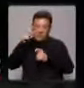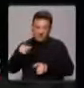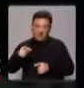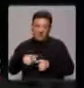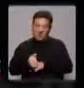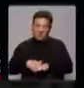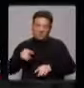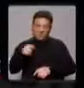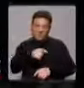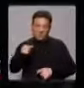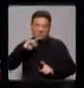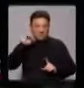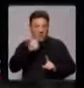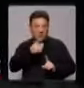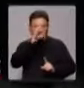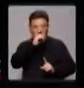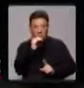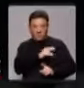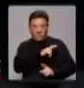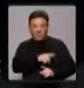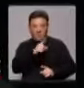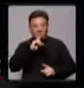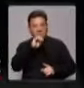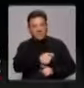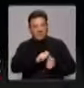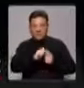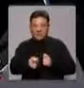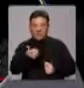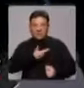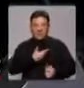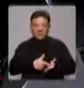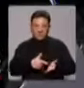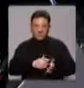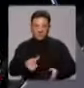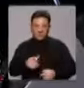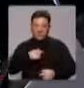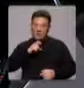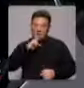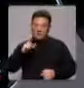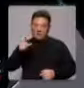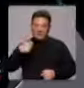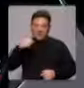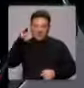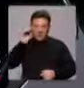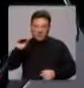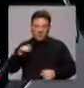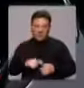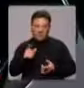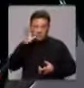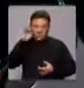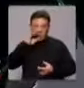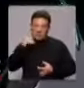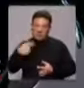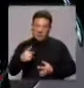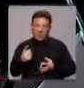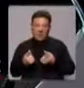atua e manda o Governador do Banco de Portugal mande pagar aquilo que nos devem. Alertar o Presidente da República, que não sei se padece ou não